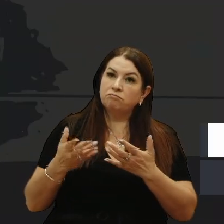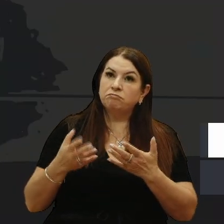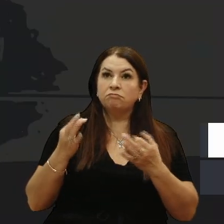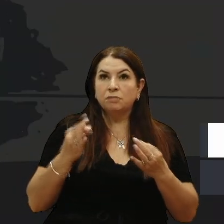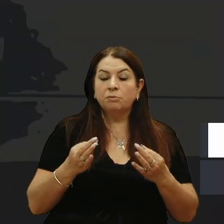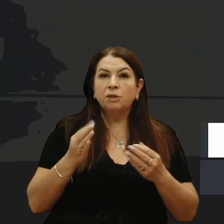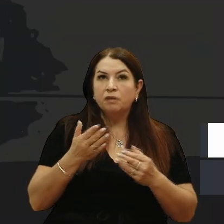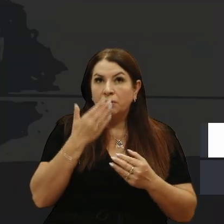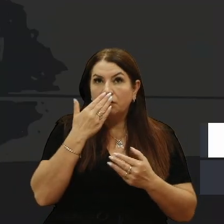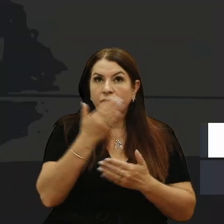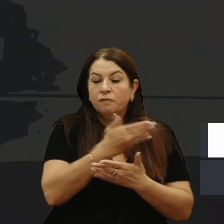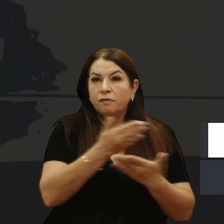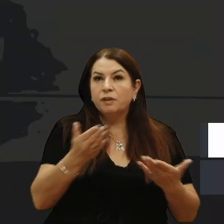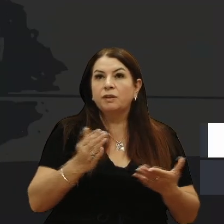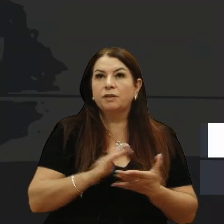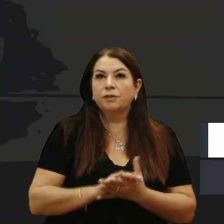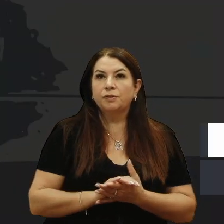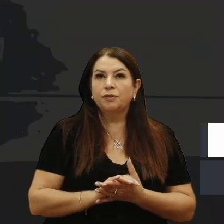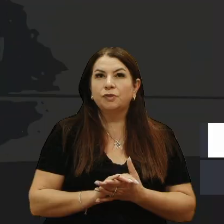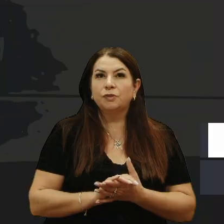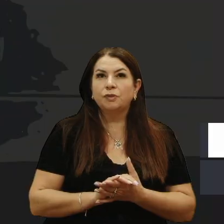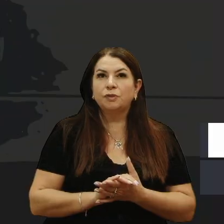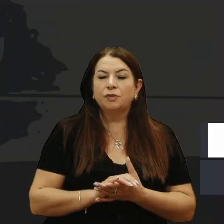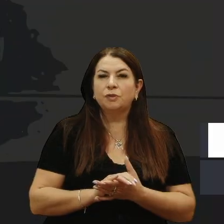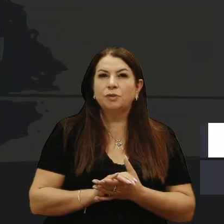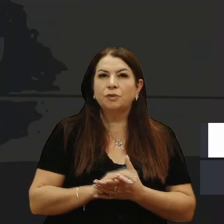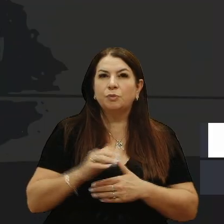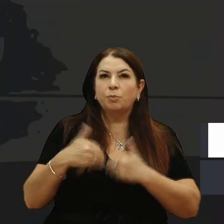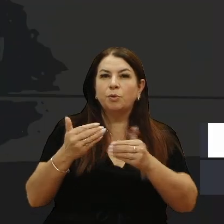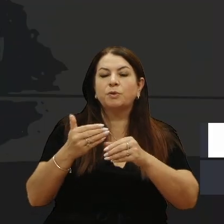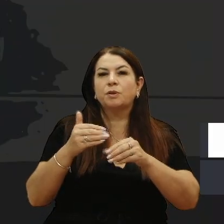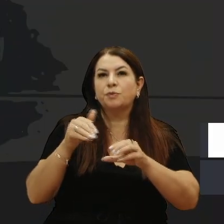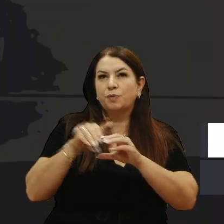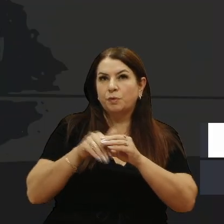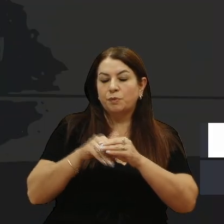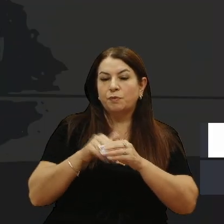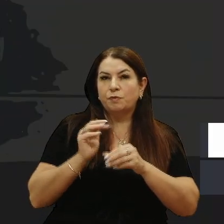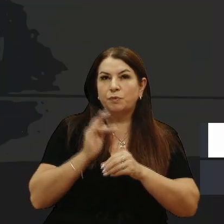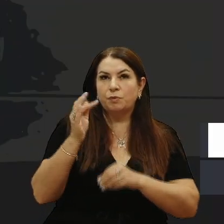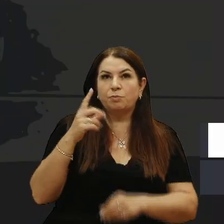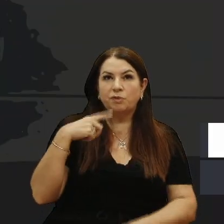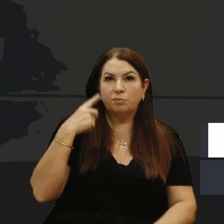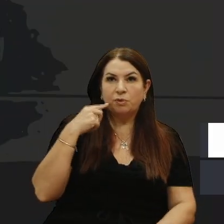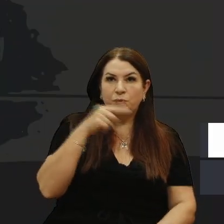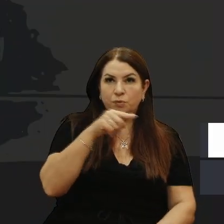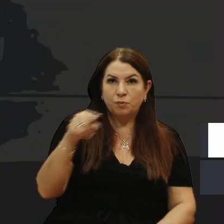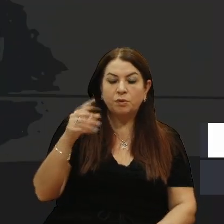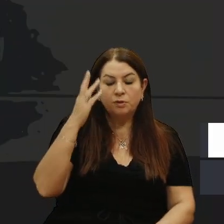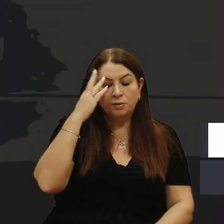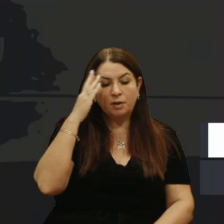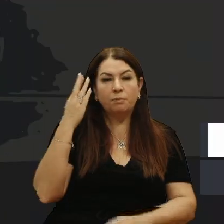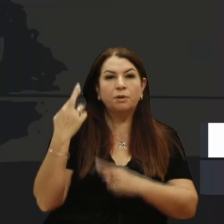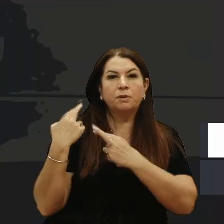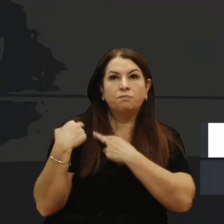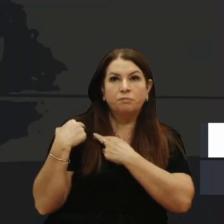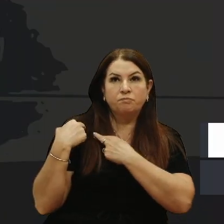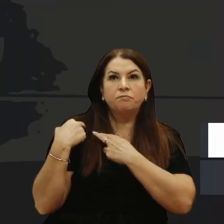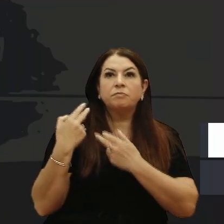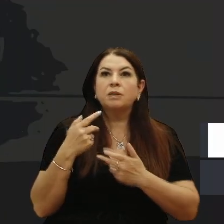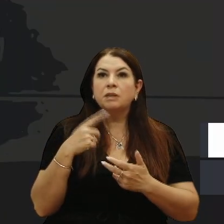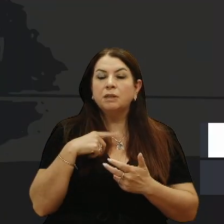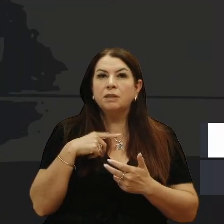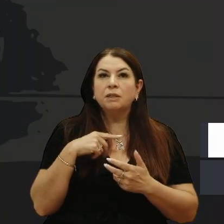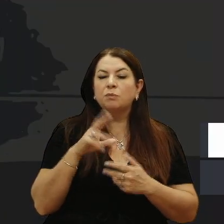estar à frente dos processos eleitorais futuros, seja para deputados ou outros. A gente sabe da responsabilidade. E a